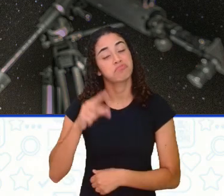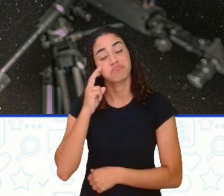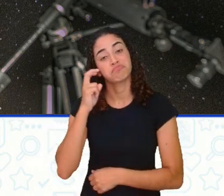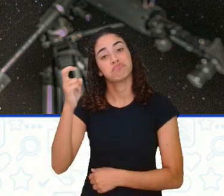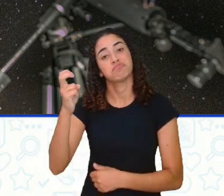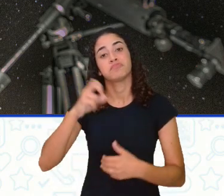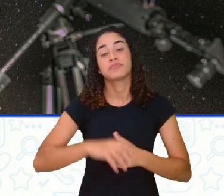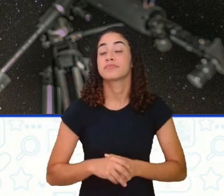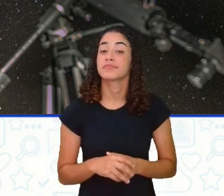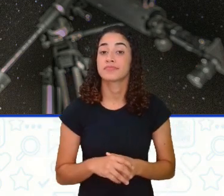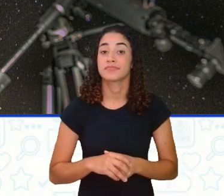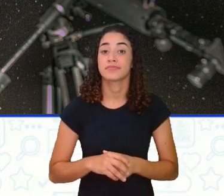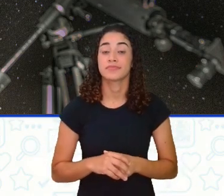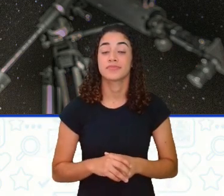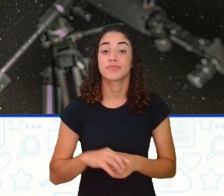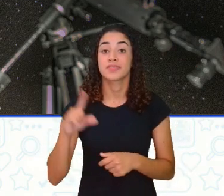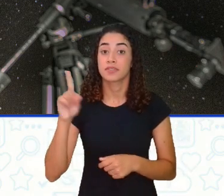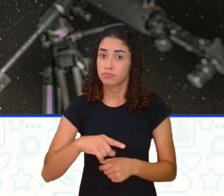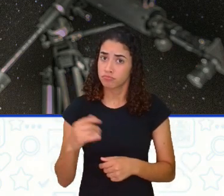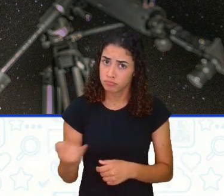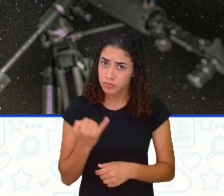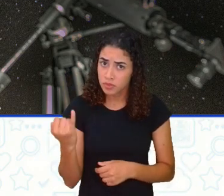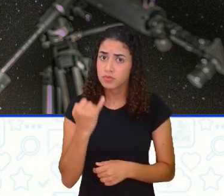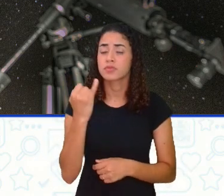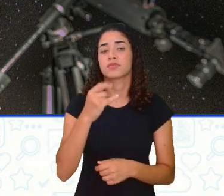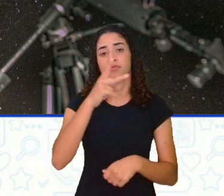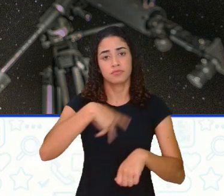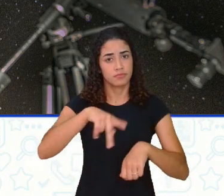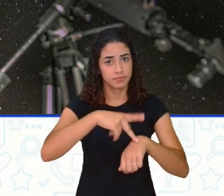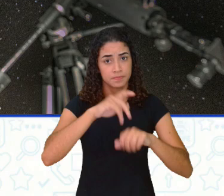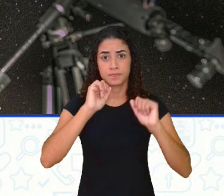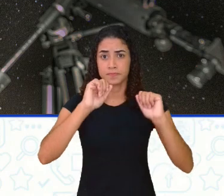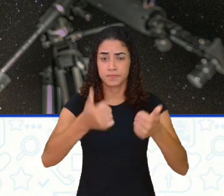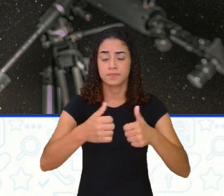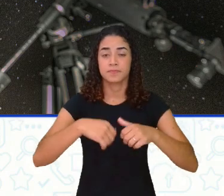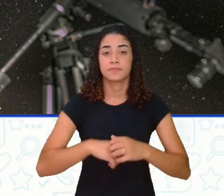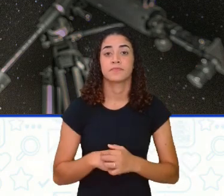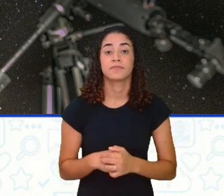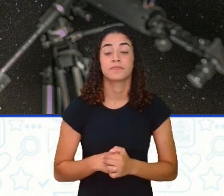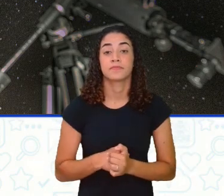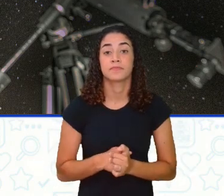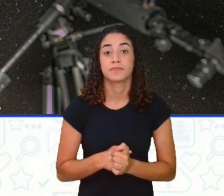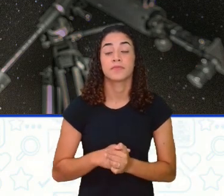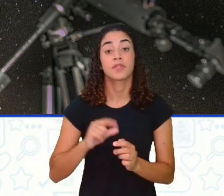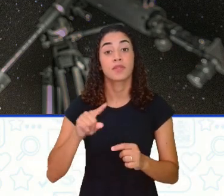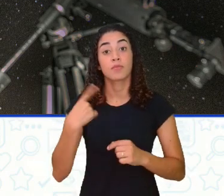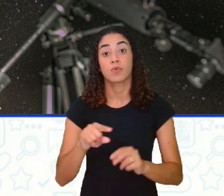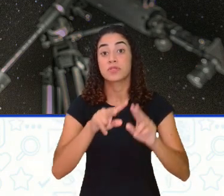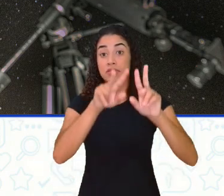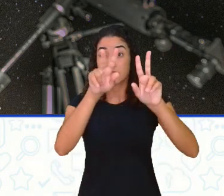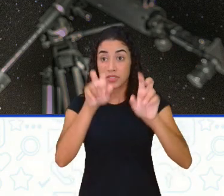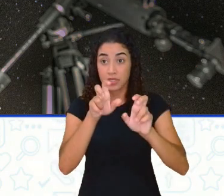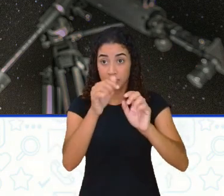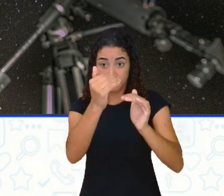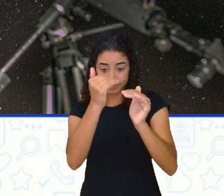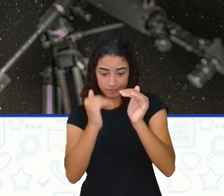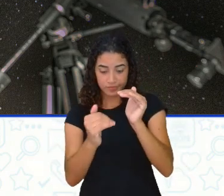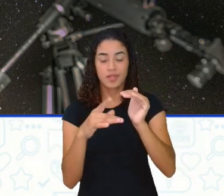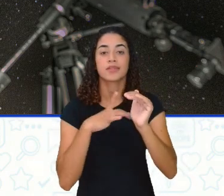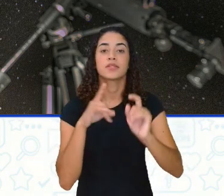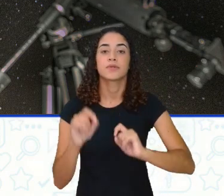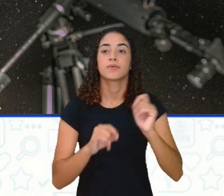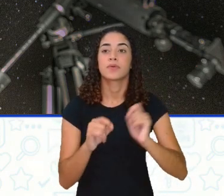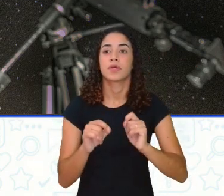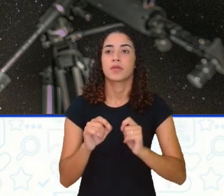inteligente, e que isso é muito importante para o país, tá certo? Já após o título, a gente tem o lead,